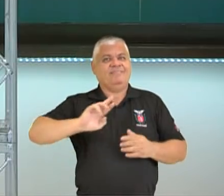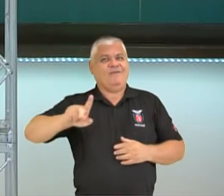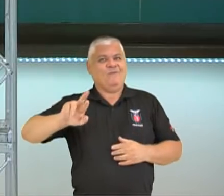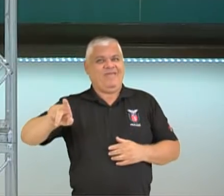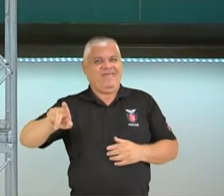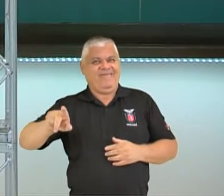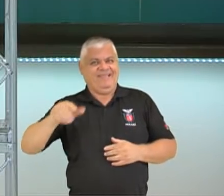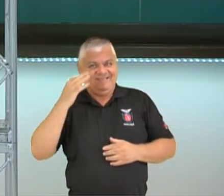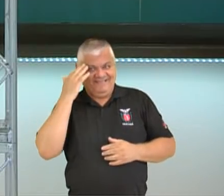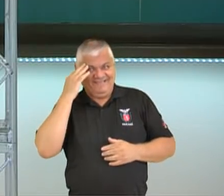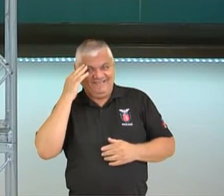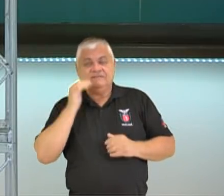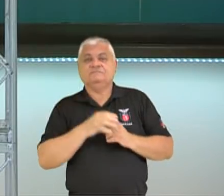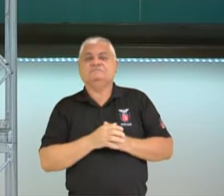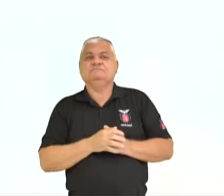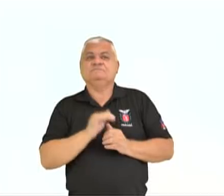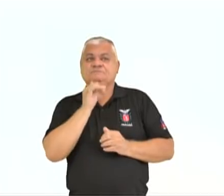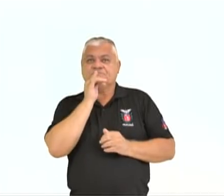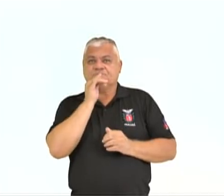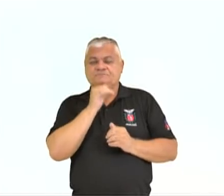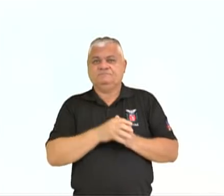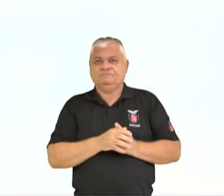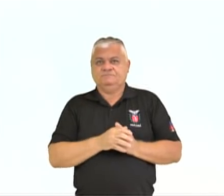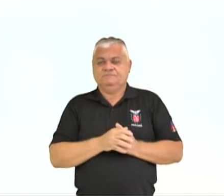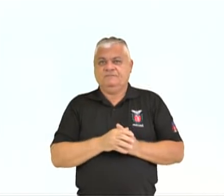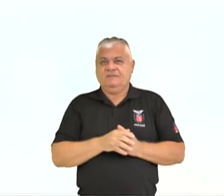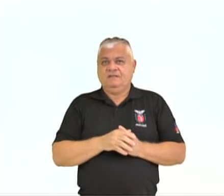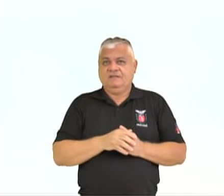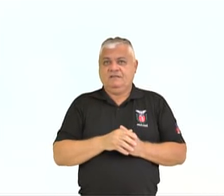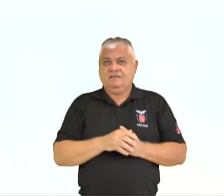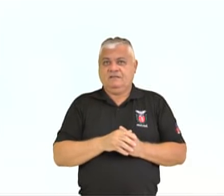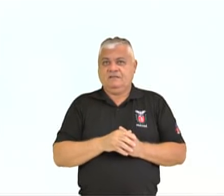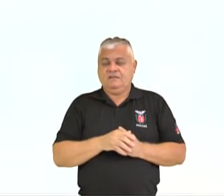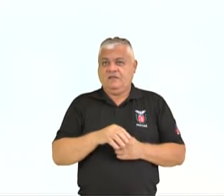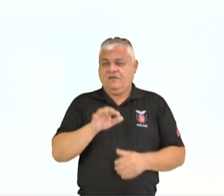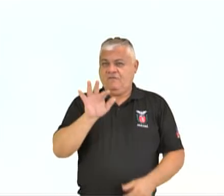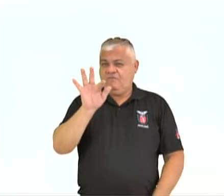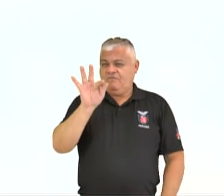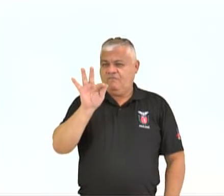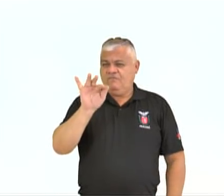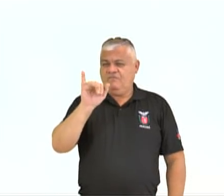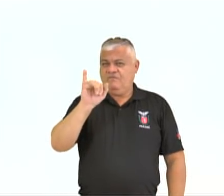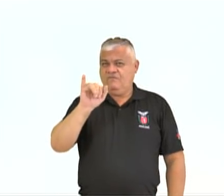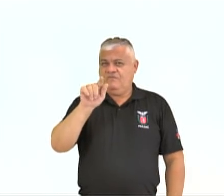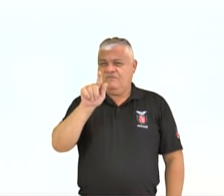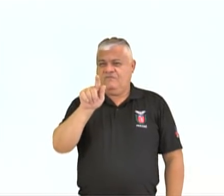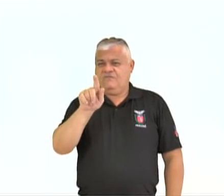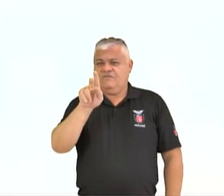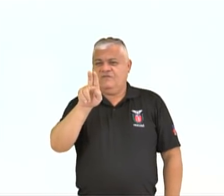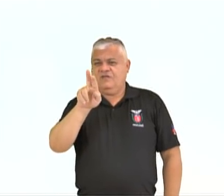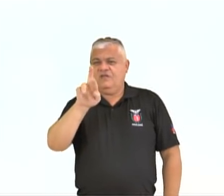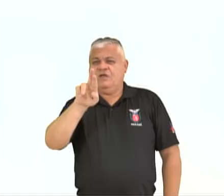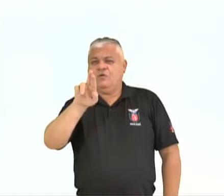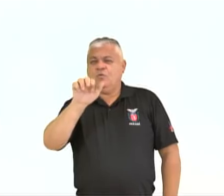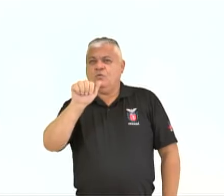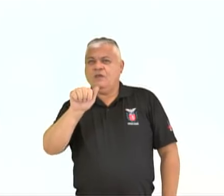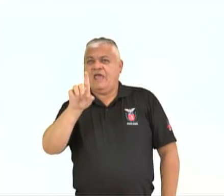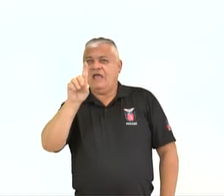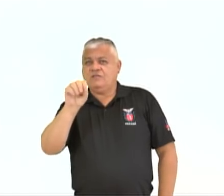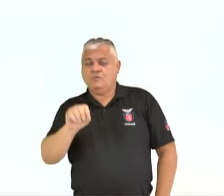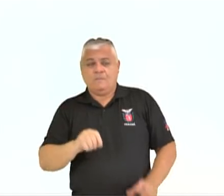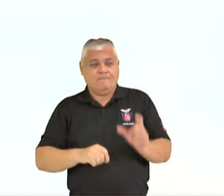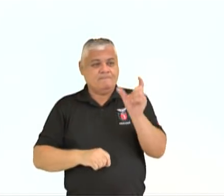vamos ver o que diz aqui sentido figurado é quando usamos uma palavra com um sentido